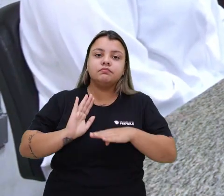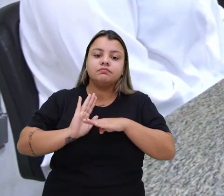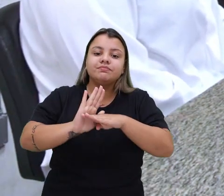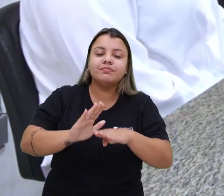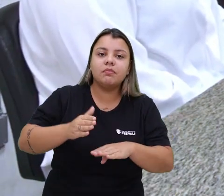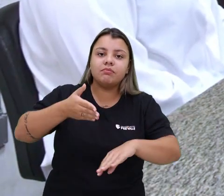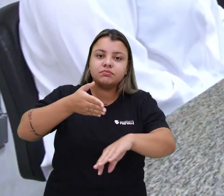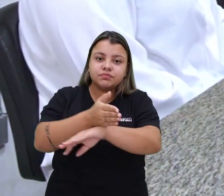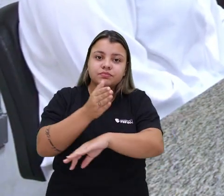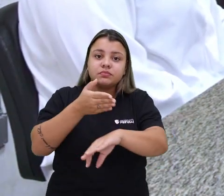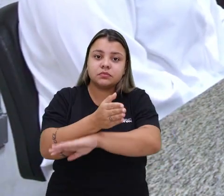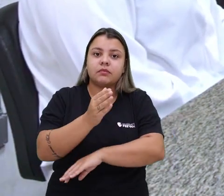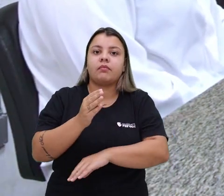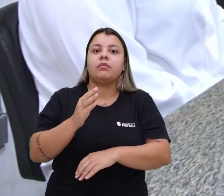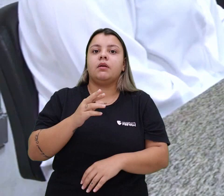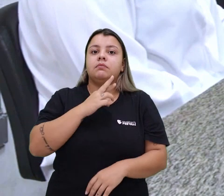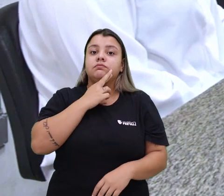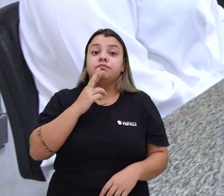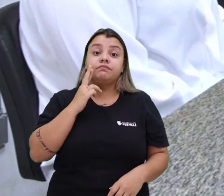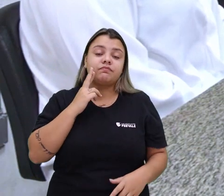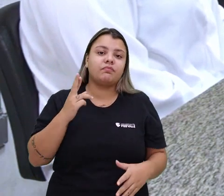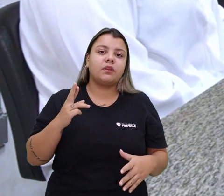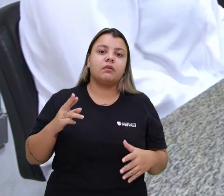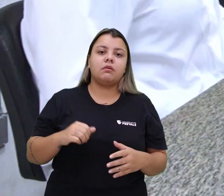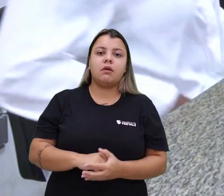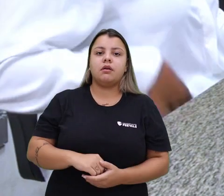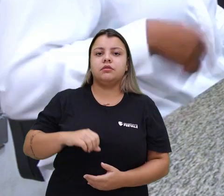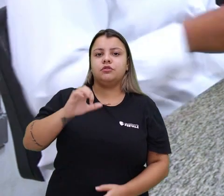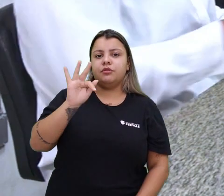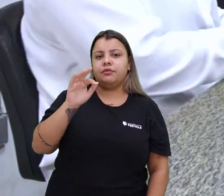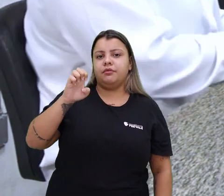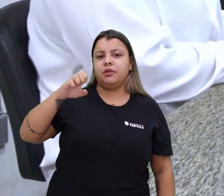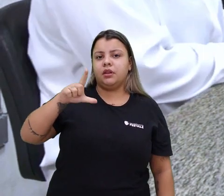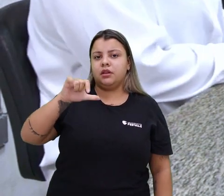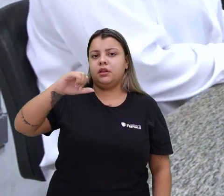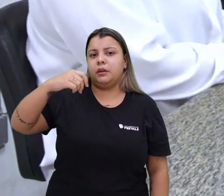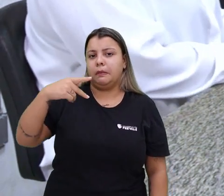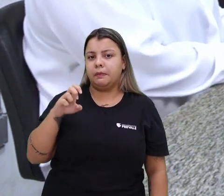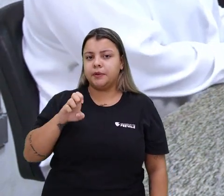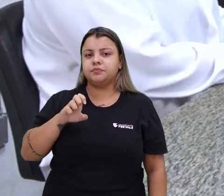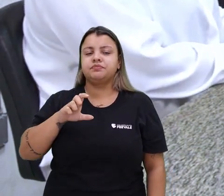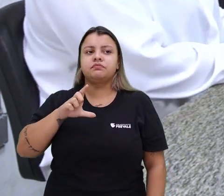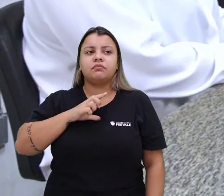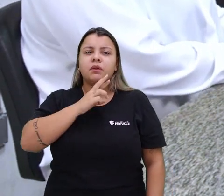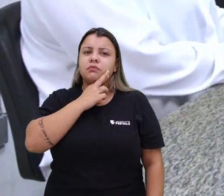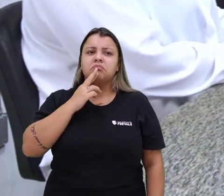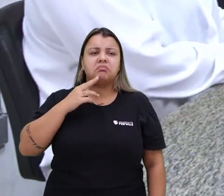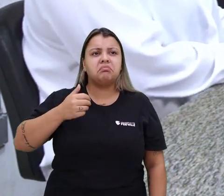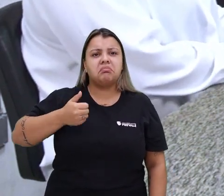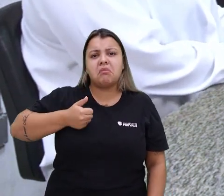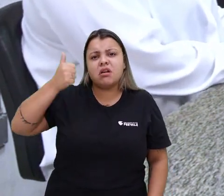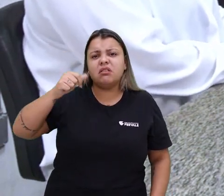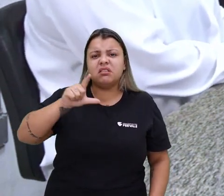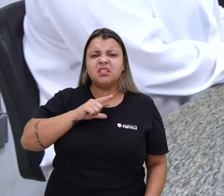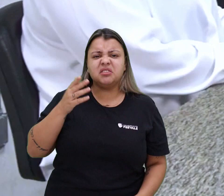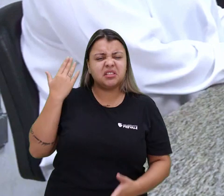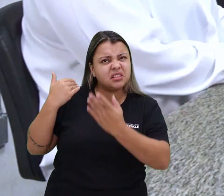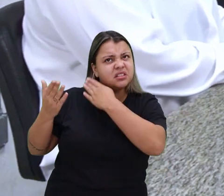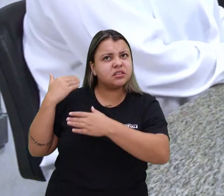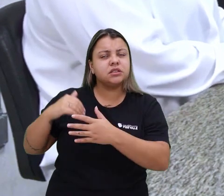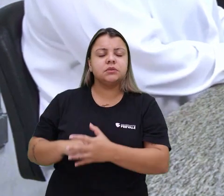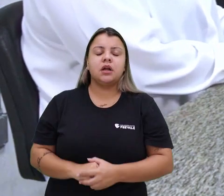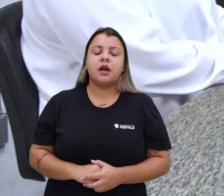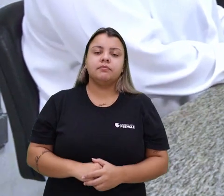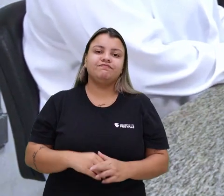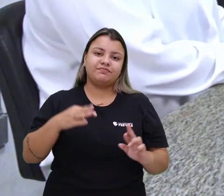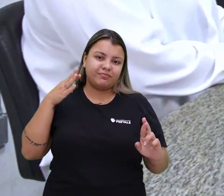ã que era um dos melhores restaurantes ainda acho que tinha naquela época era é eraa